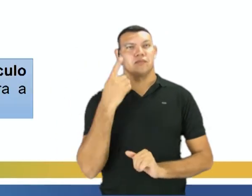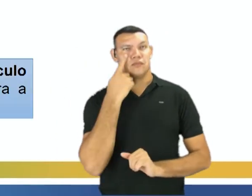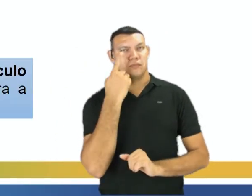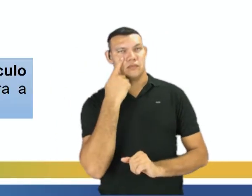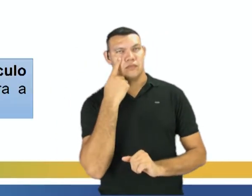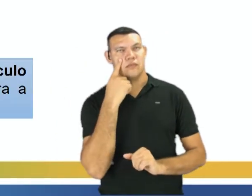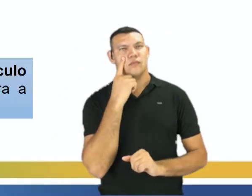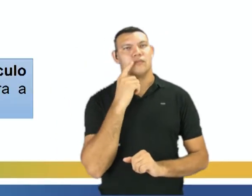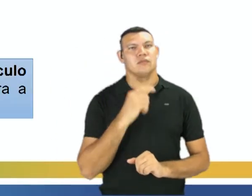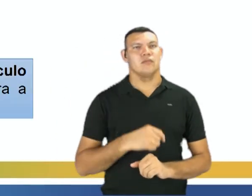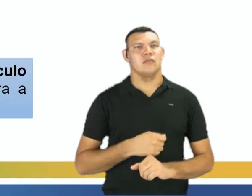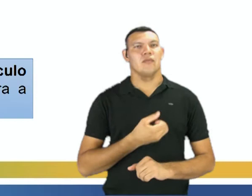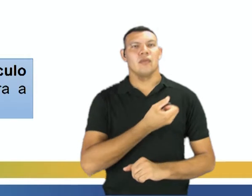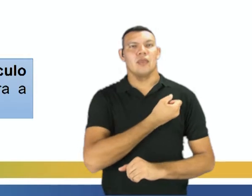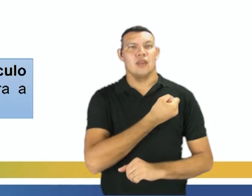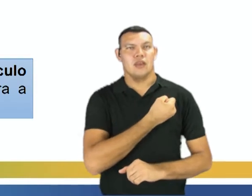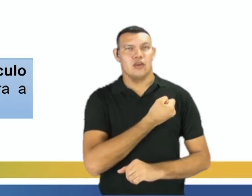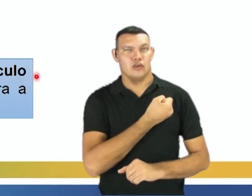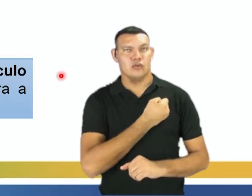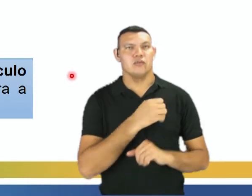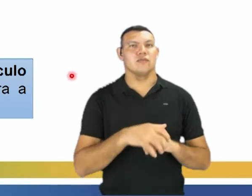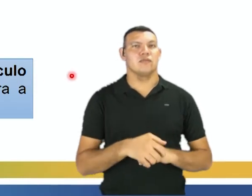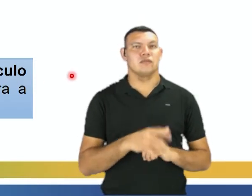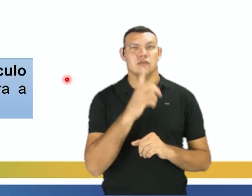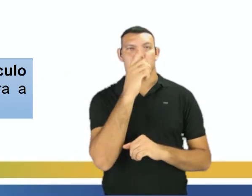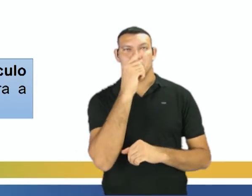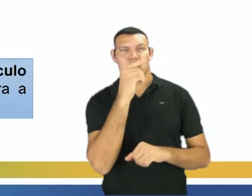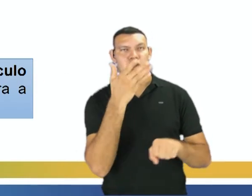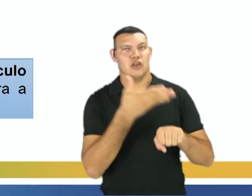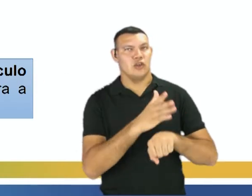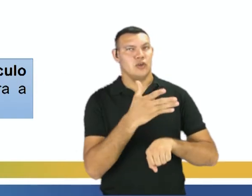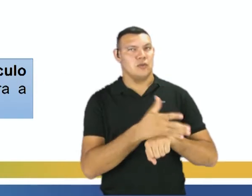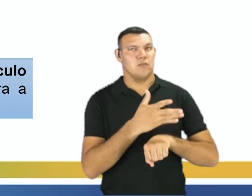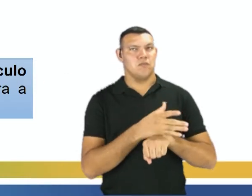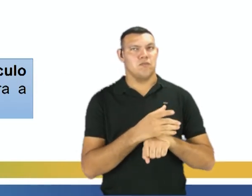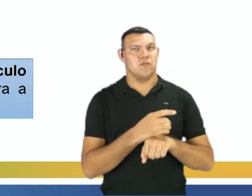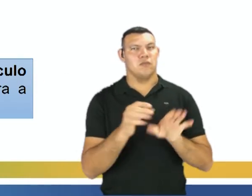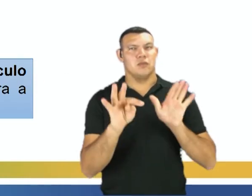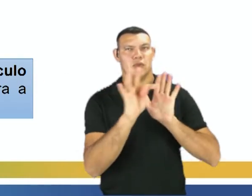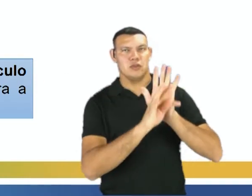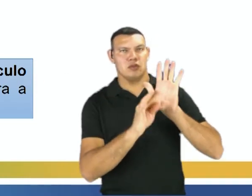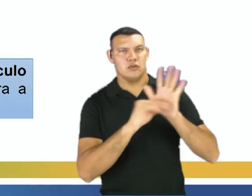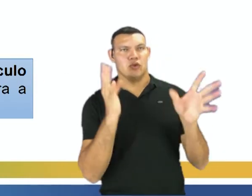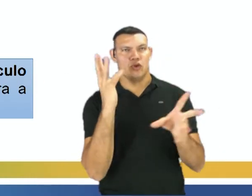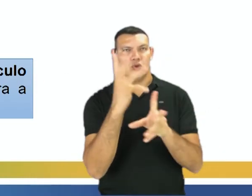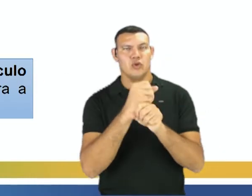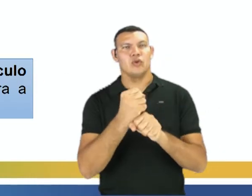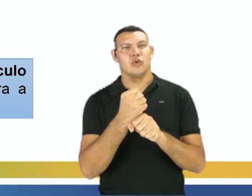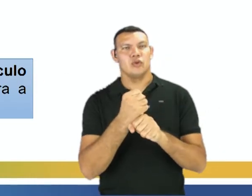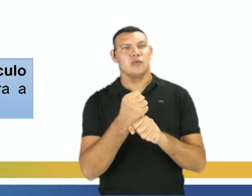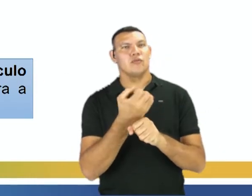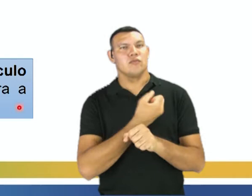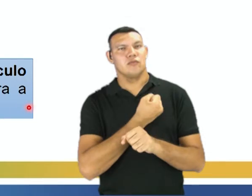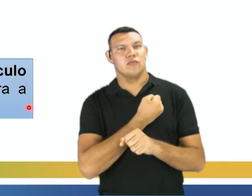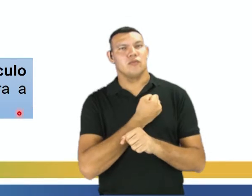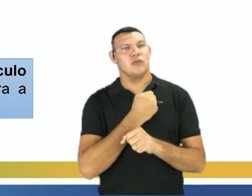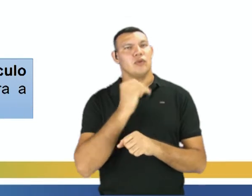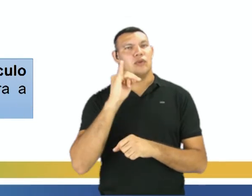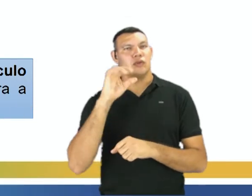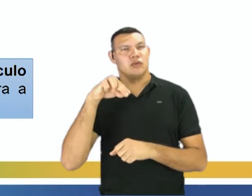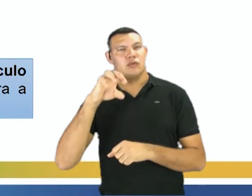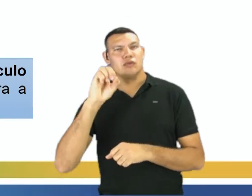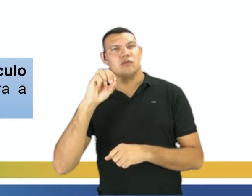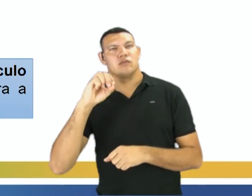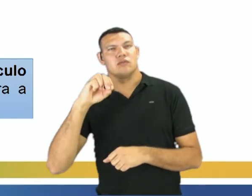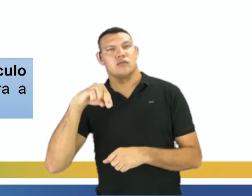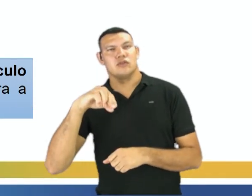Observação. A concentração da água não participa da expressão para o cálculo da constante de ionização, porque a água é uma constante